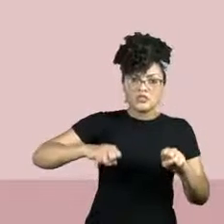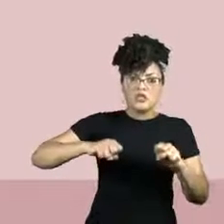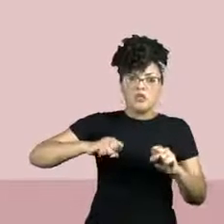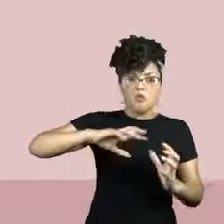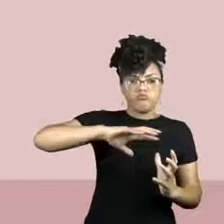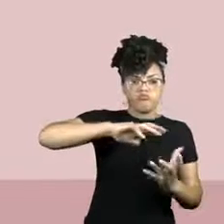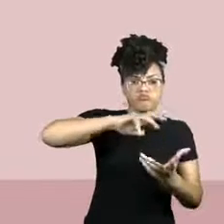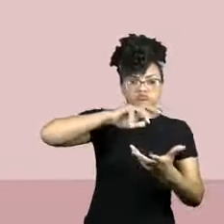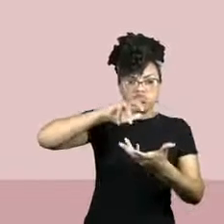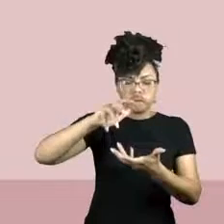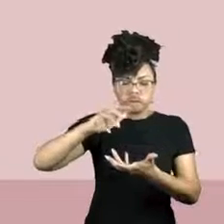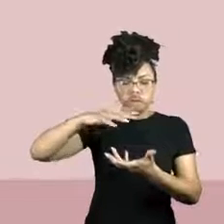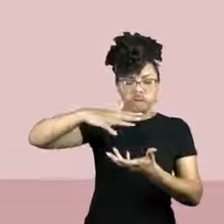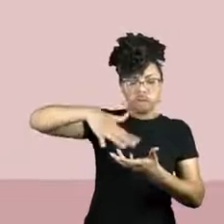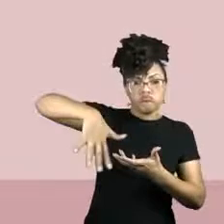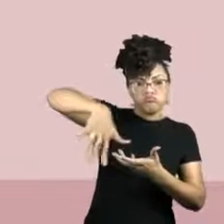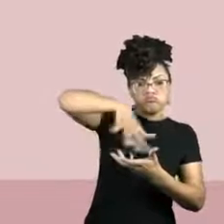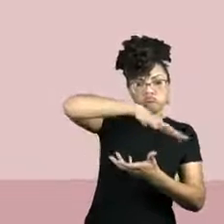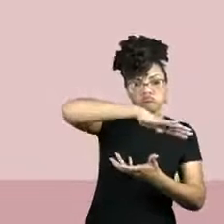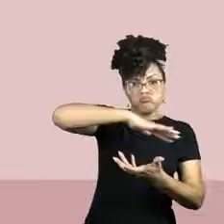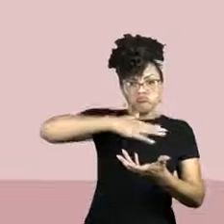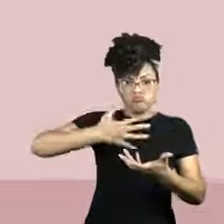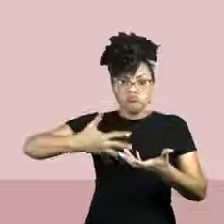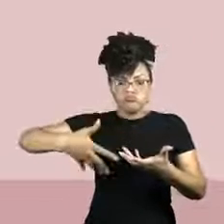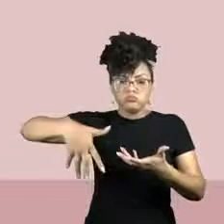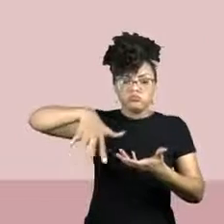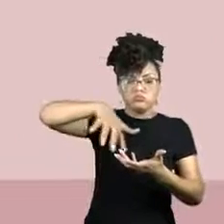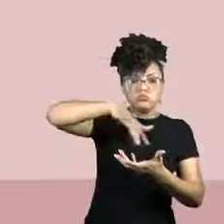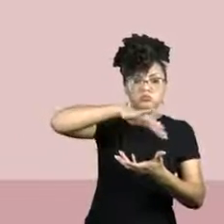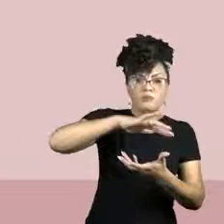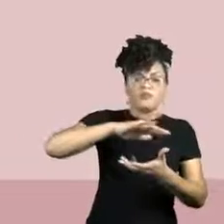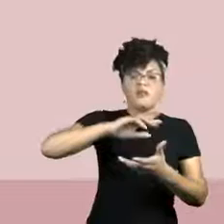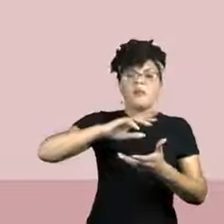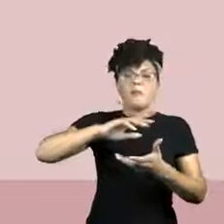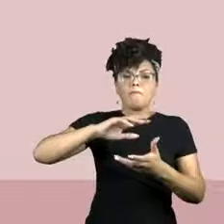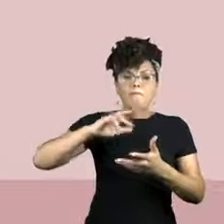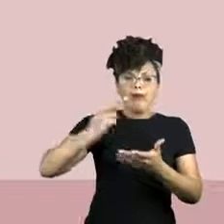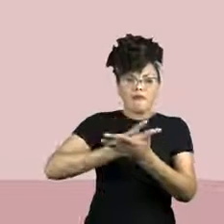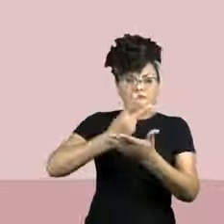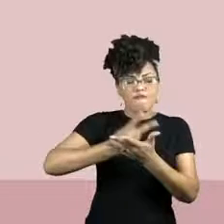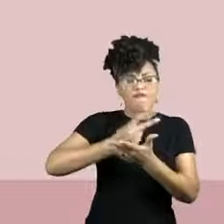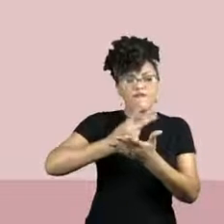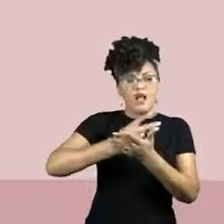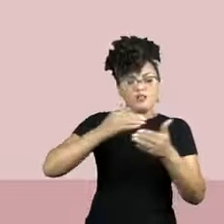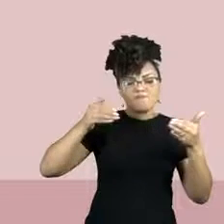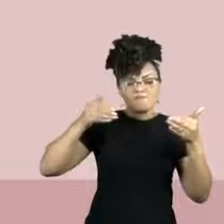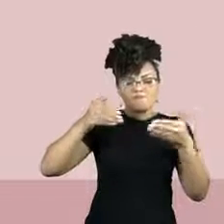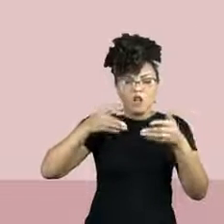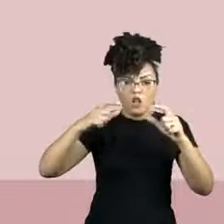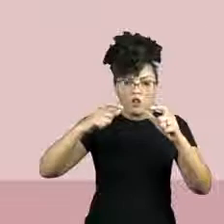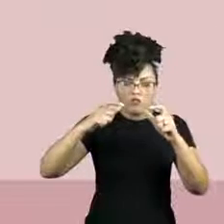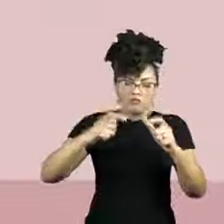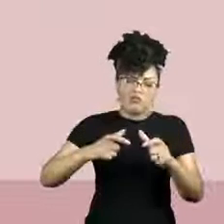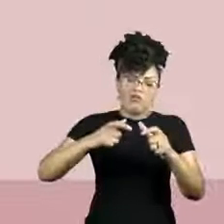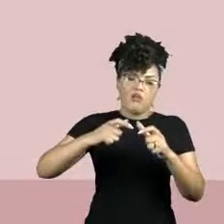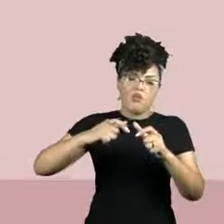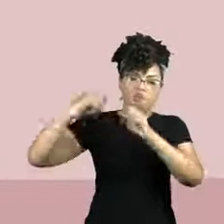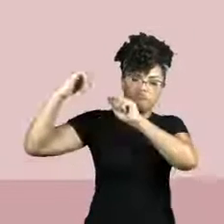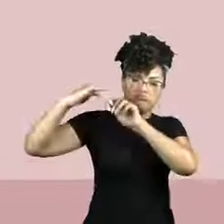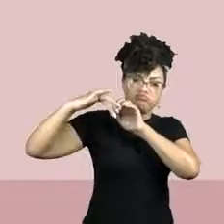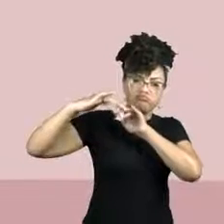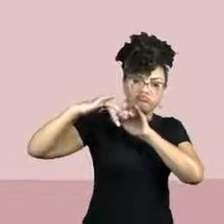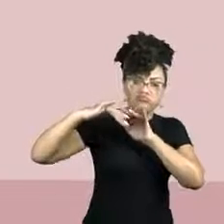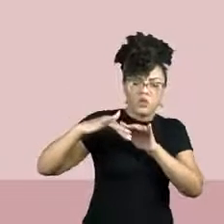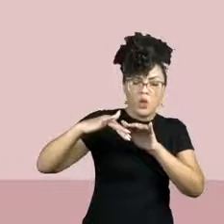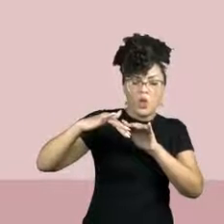até um pouco mais externa, e, ao mesmo tempo, uma falha um pouco mais localizada dentro do talude, né, como um deslizamento no pé ou